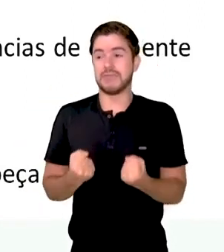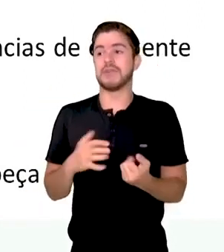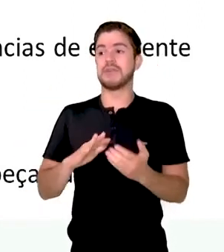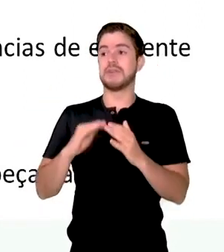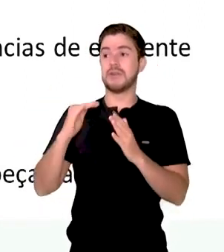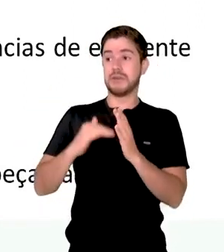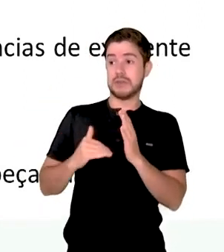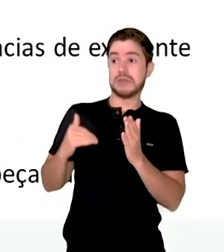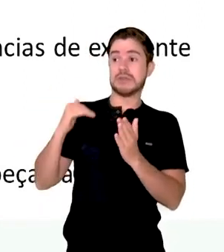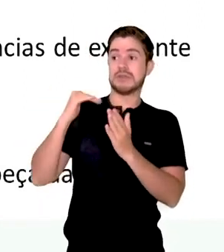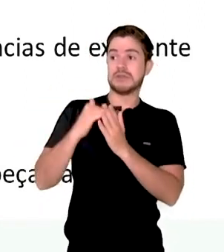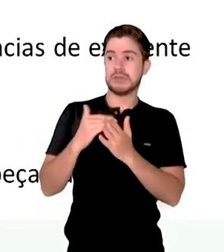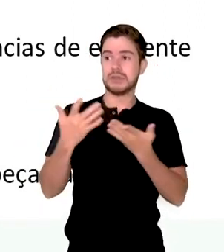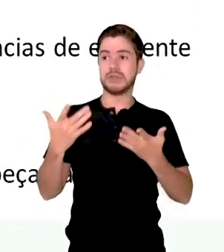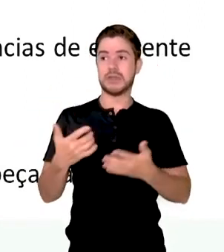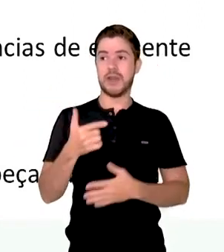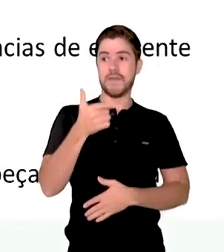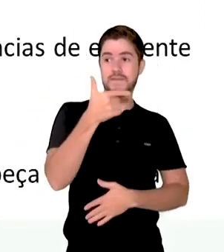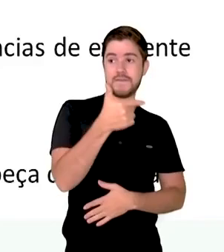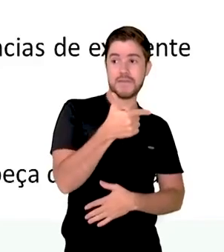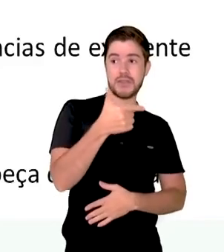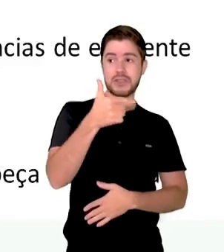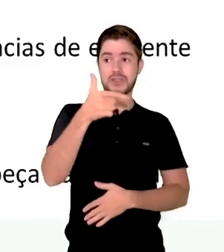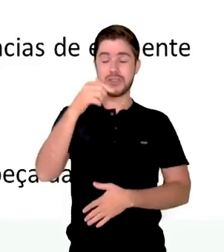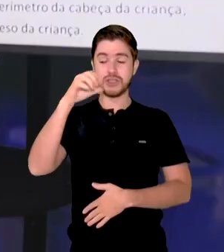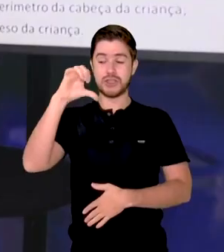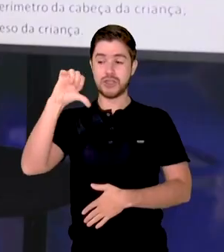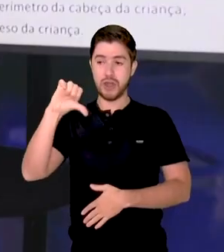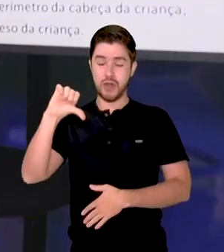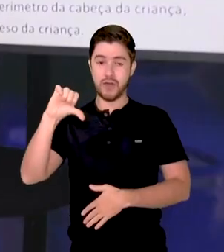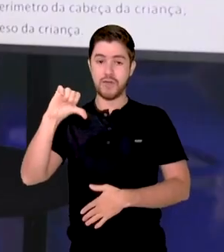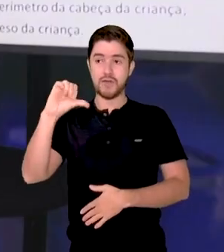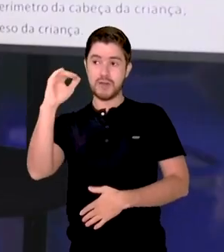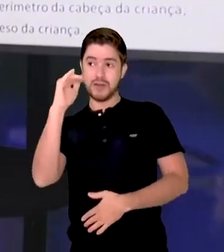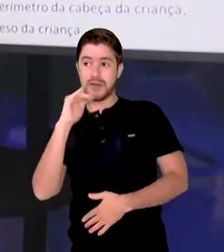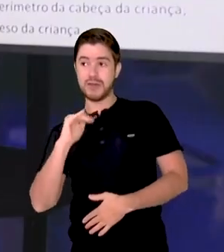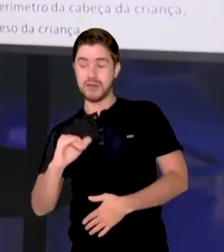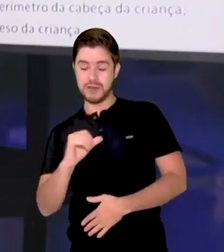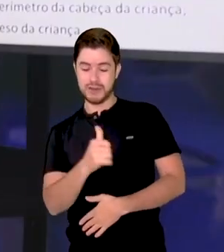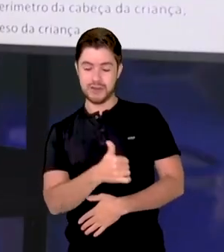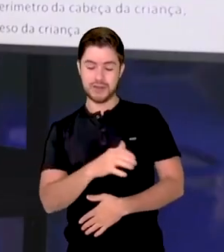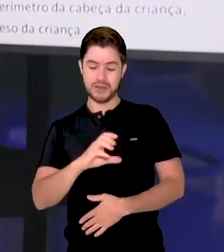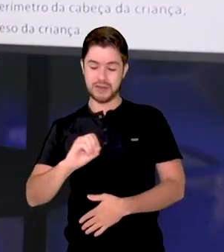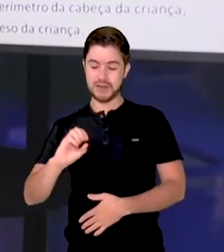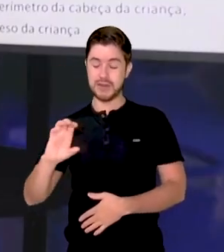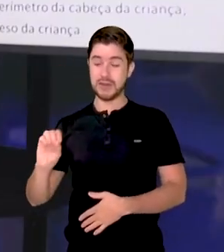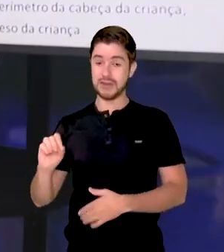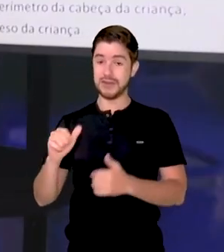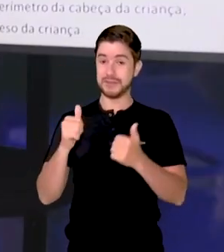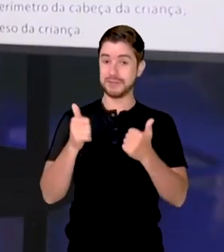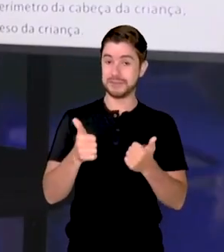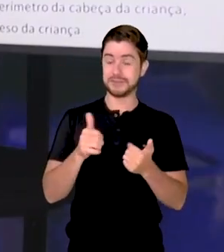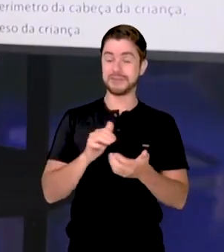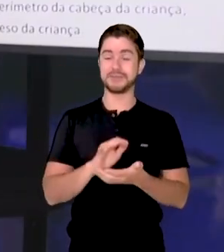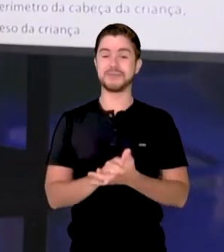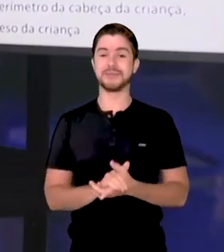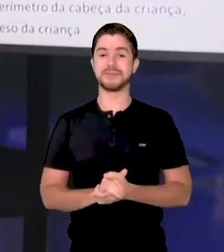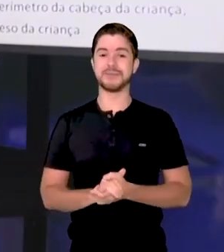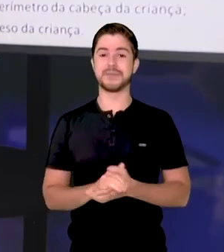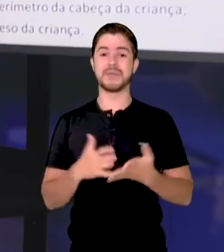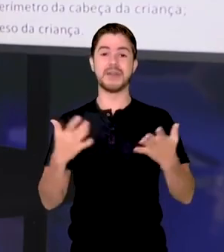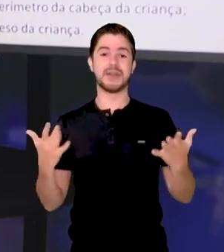^ 29 sobre sem beleza Ou seja o expoente fracionário show de bola